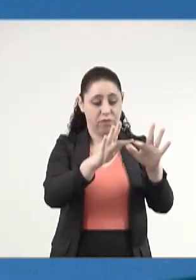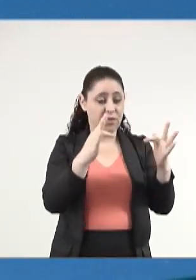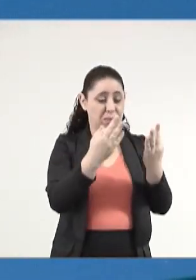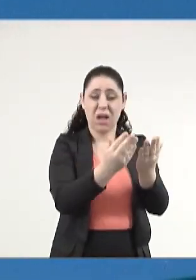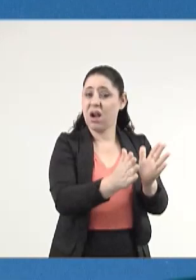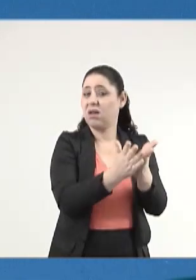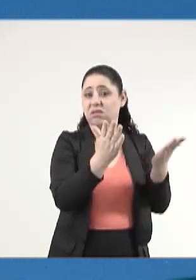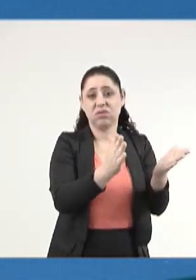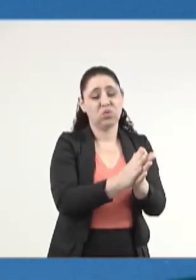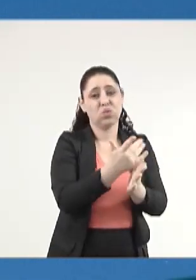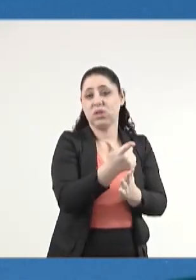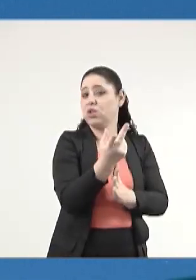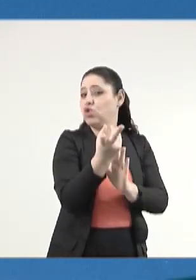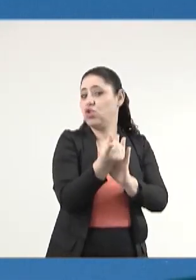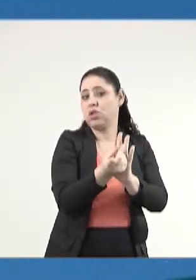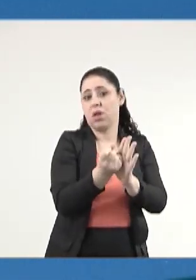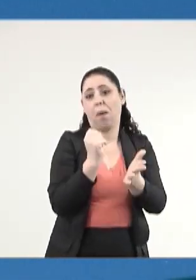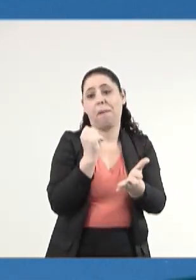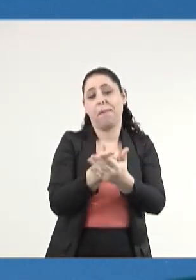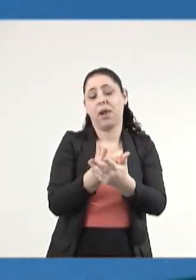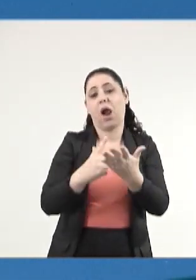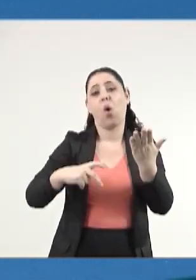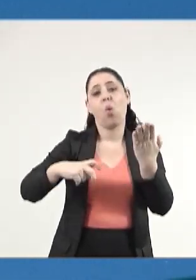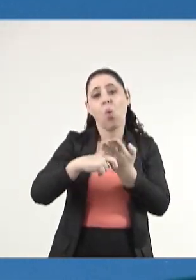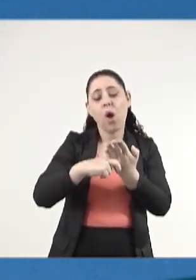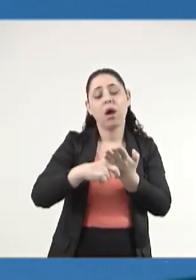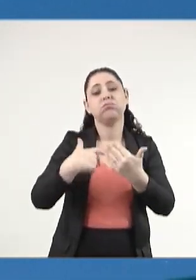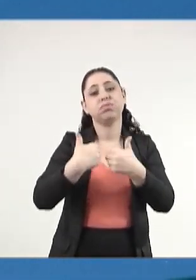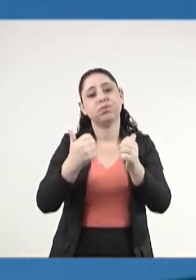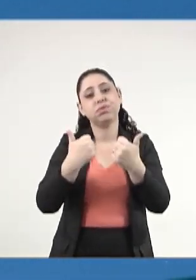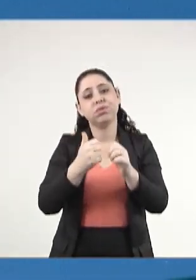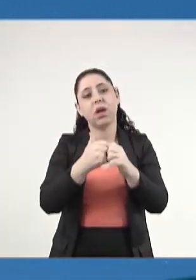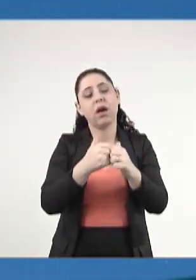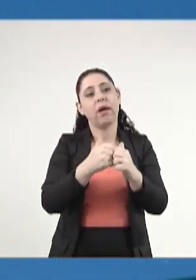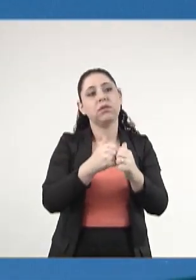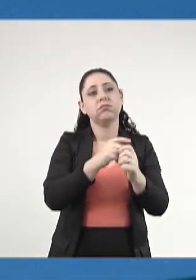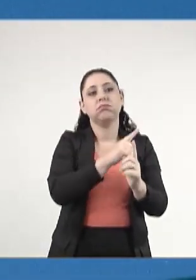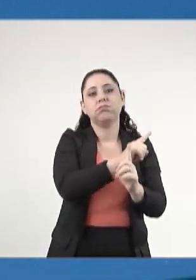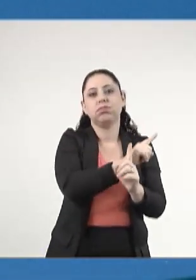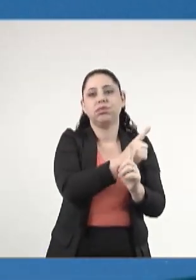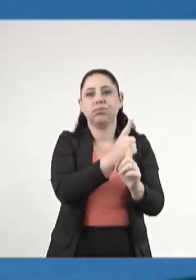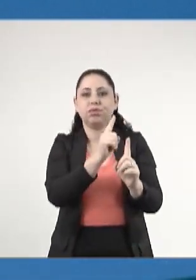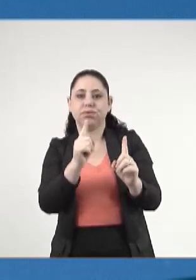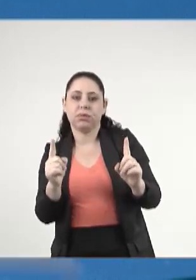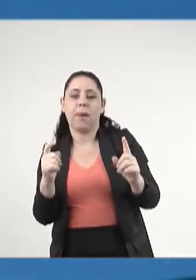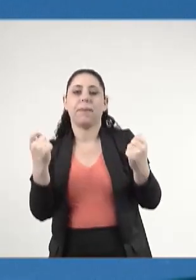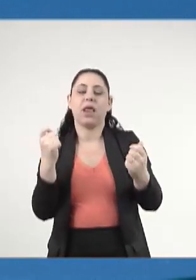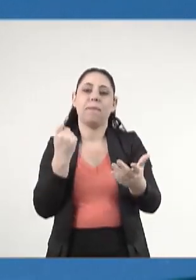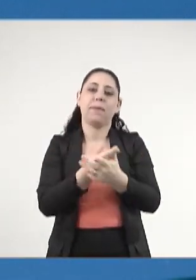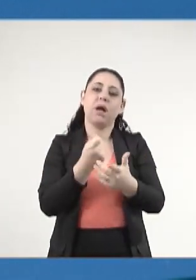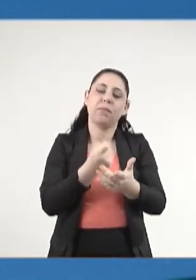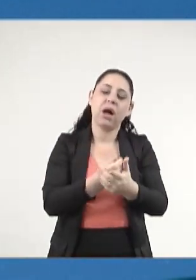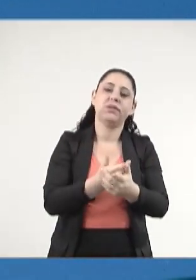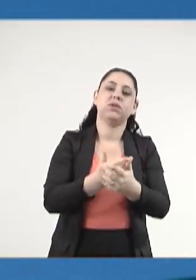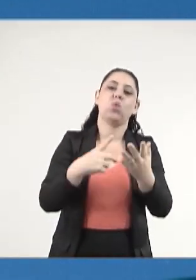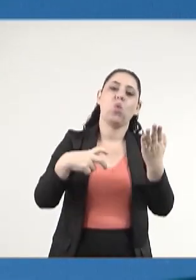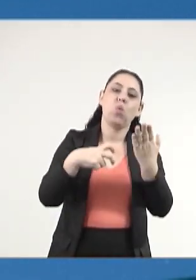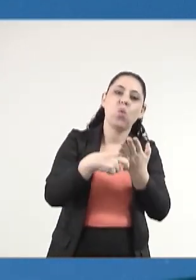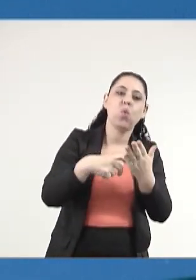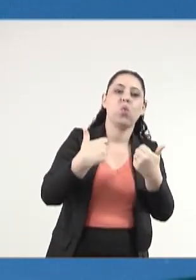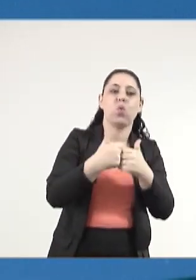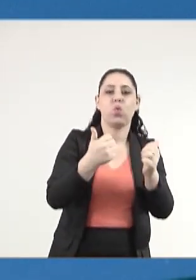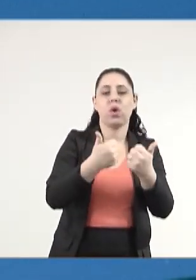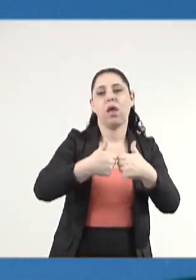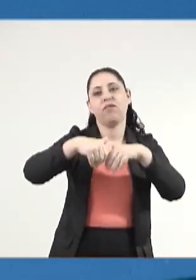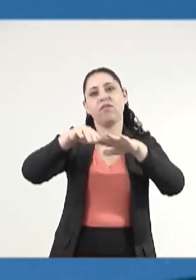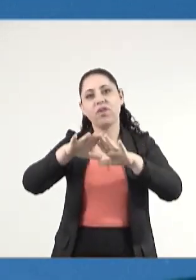são famílias que dependem do Sistema Único de Saúde e vem para Campo Grande, tem custos com deslocamento, tem custos